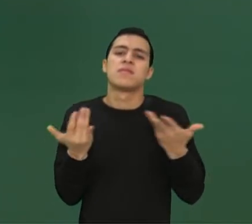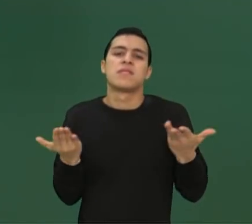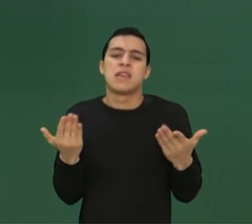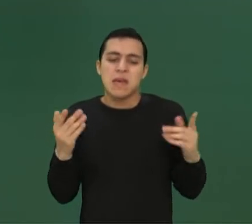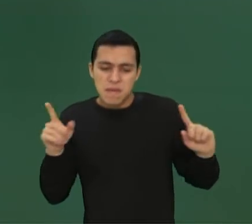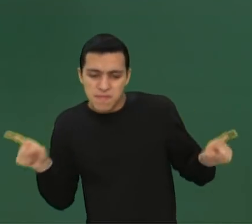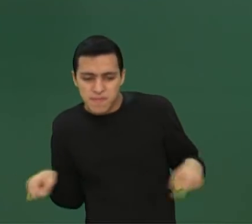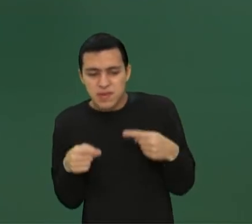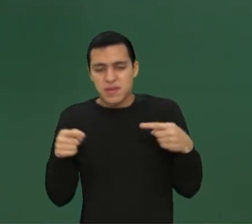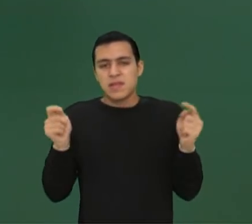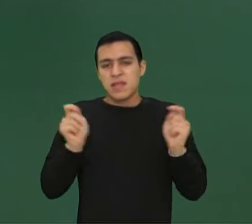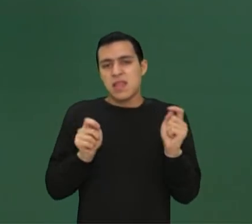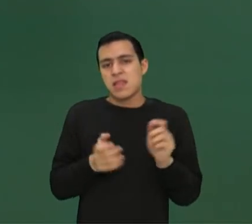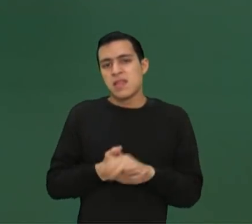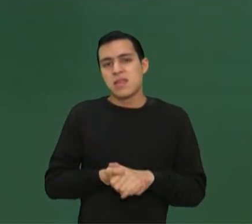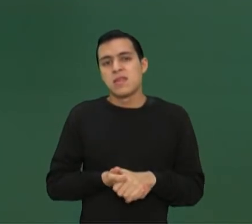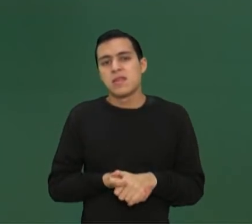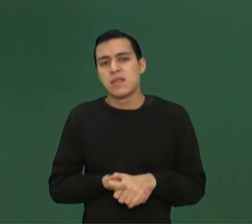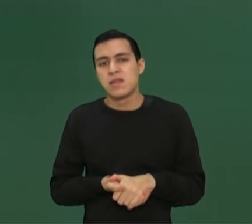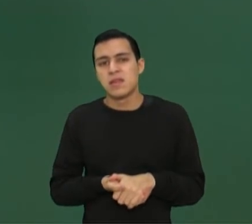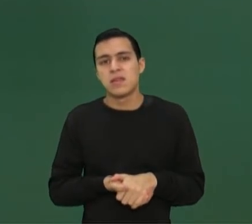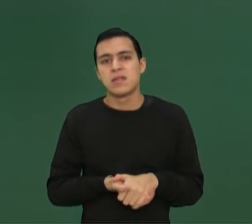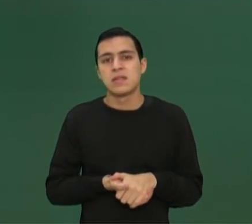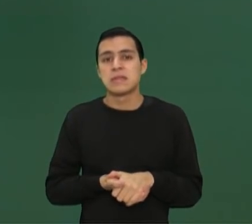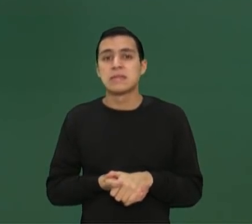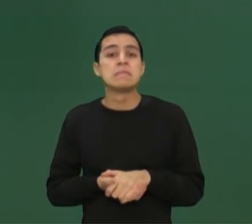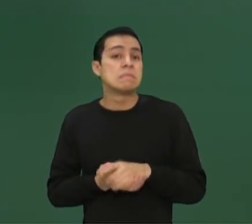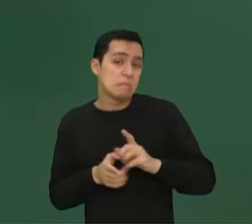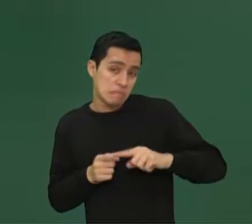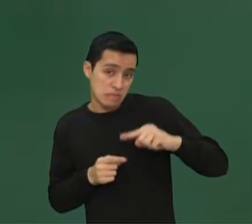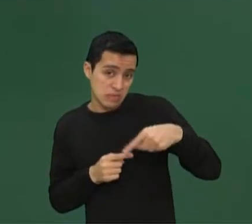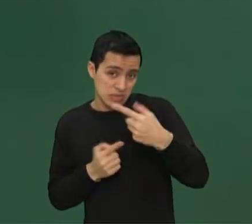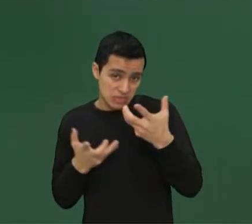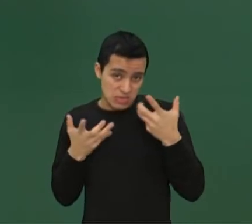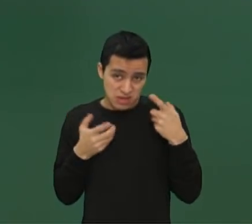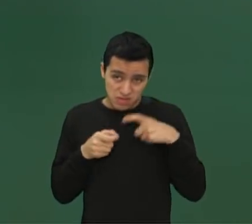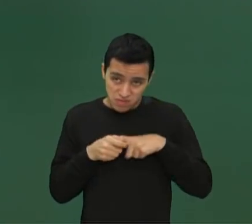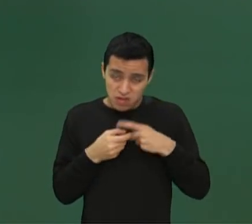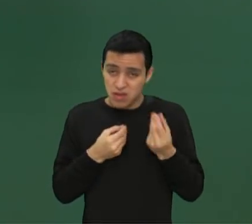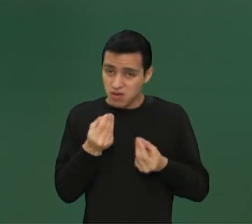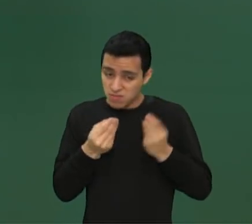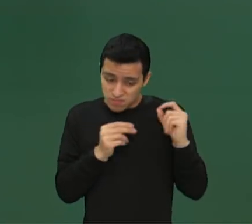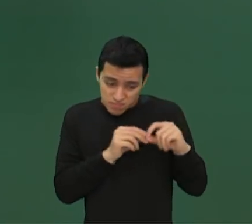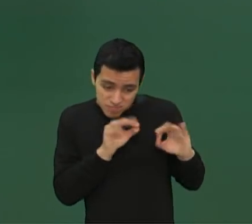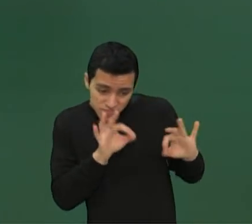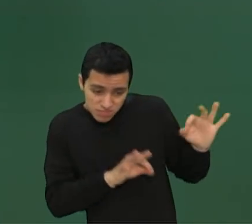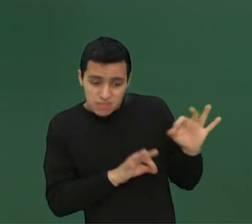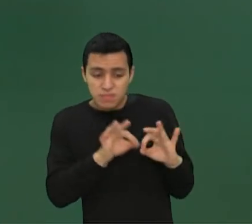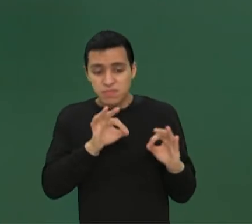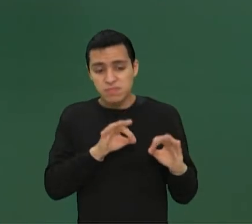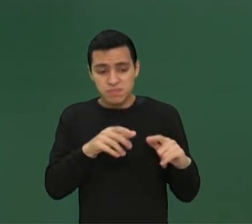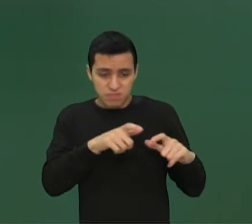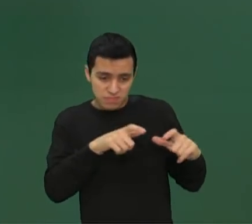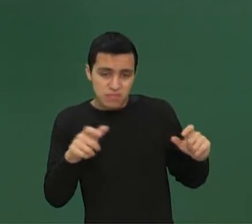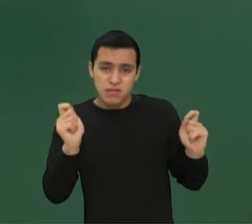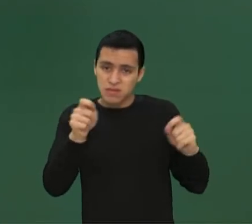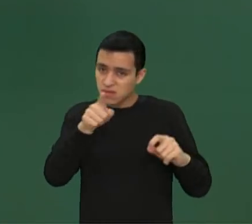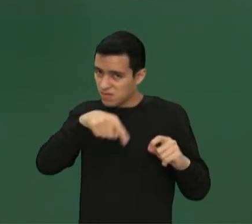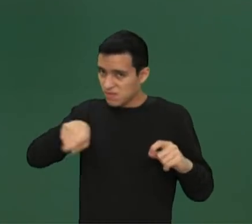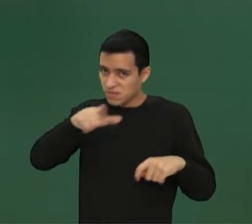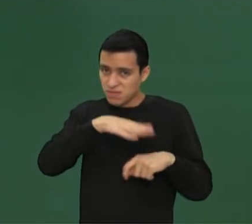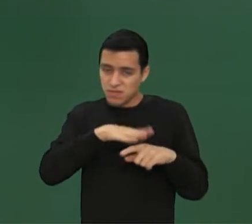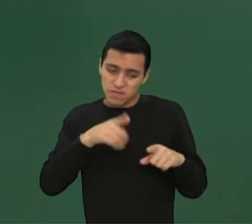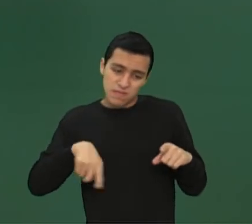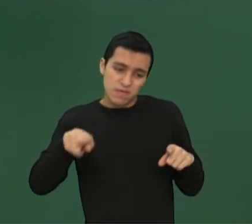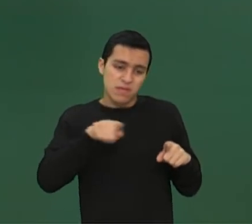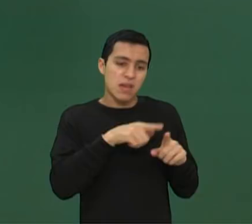fazer a partida do jogo ali. Então, né, depois se vocês quiserem voltar para ver como que faz os tabuleiros, dá para voltar lá nas